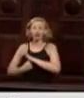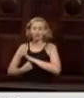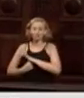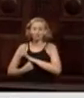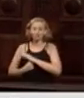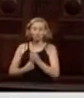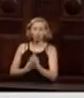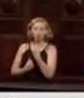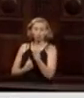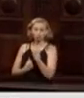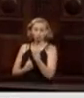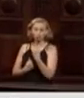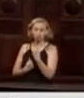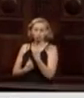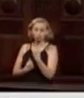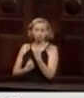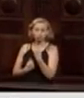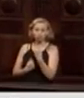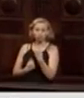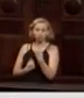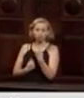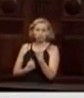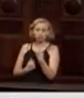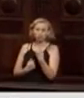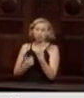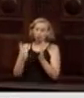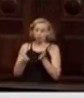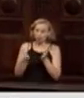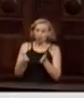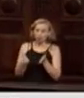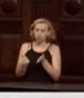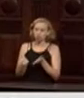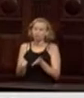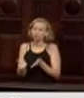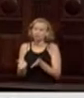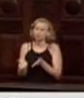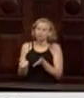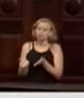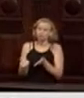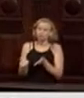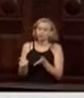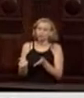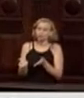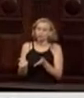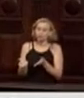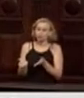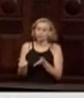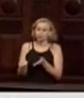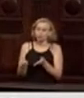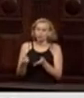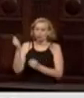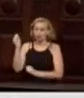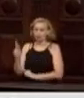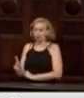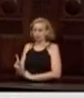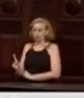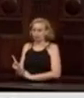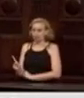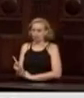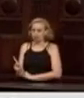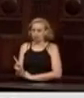deles, o que fechou uma delação premiada, o ex-presidente Jonas Lopes, se aposentou abrindo